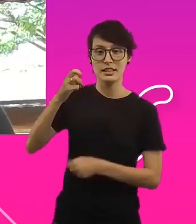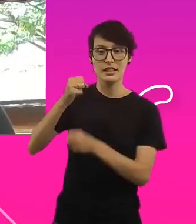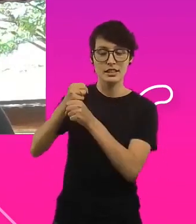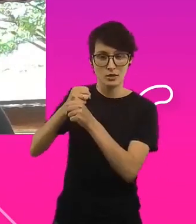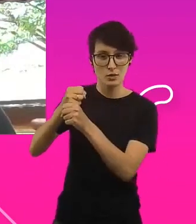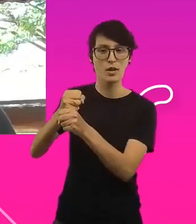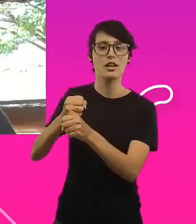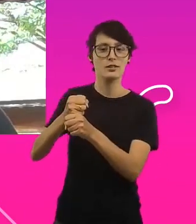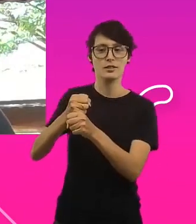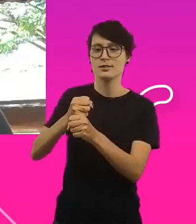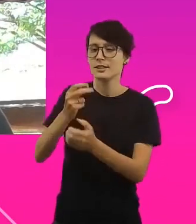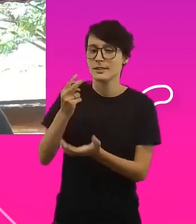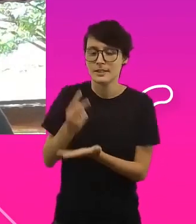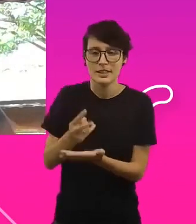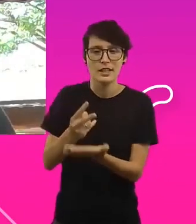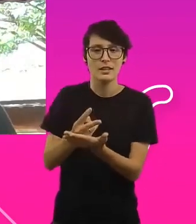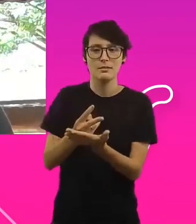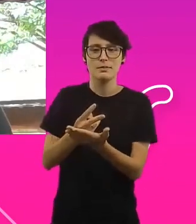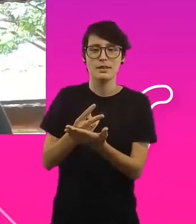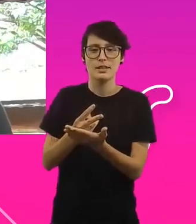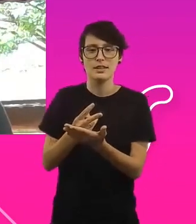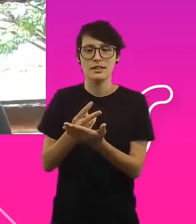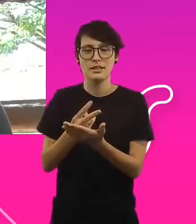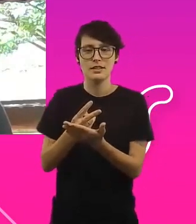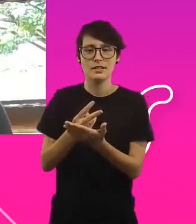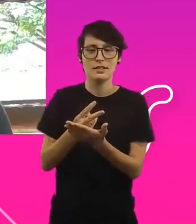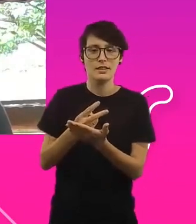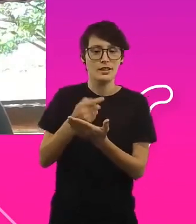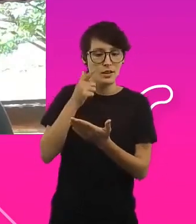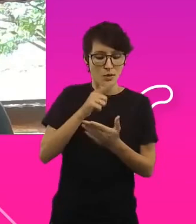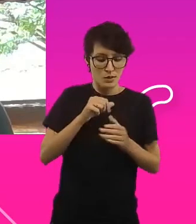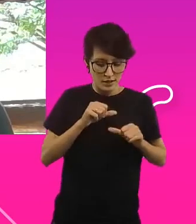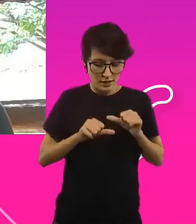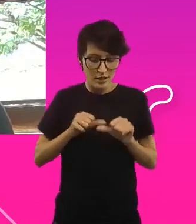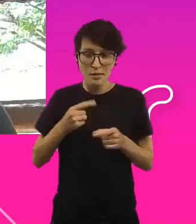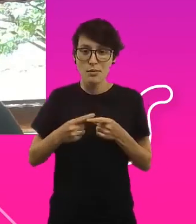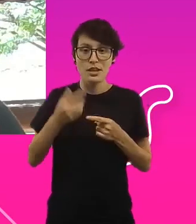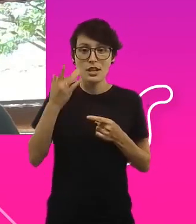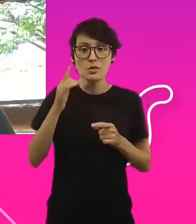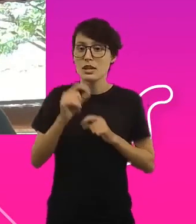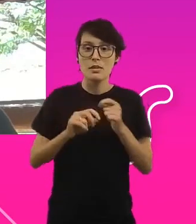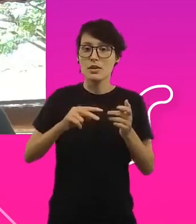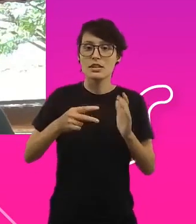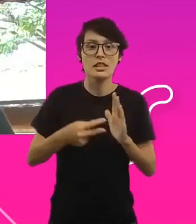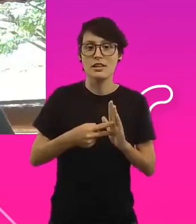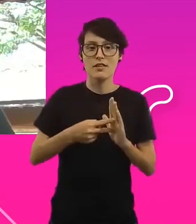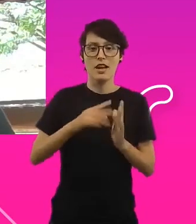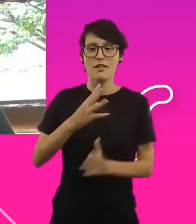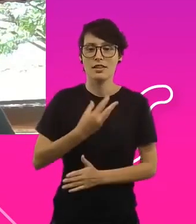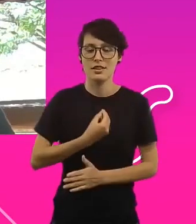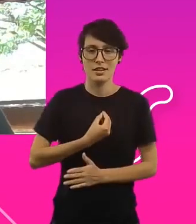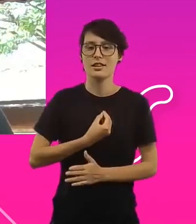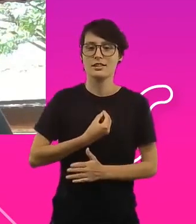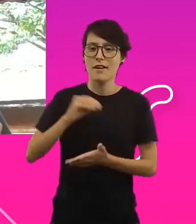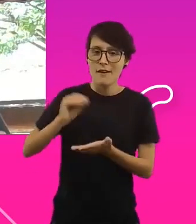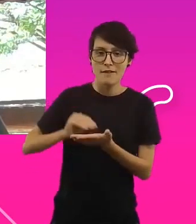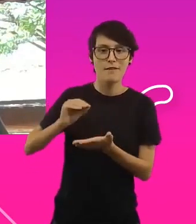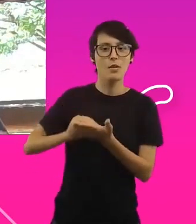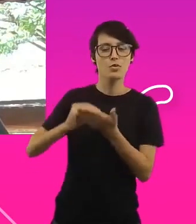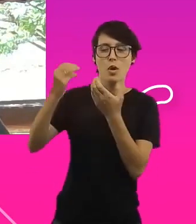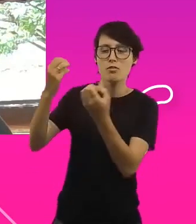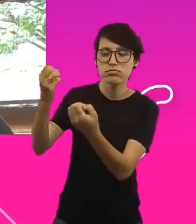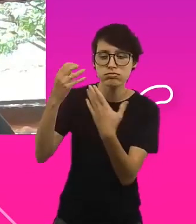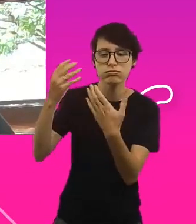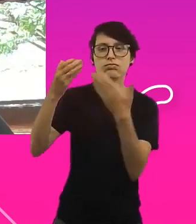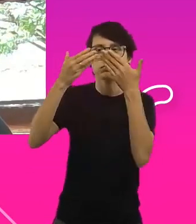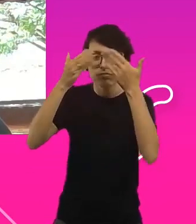condição de não ter me transicionado por não saber o que era uma pessoa transgênera, então também faltou um processo educacional para entender. Então